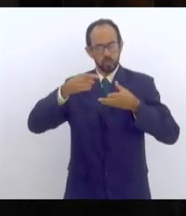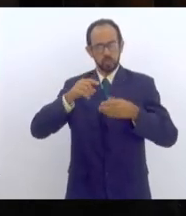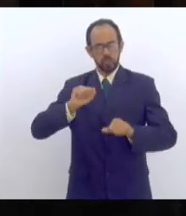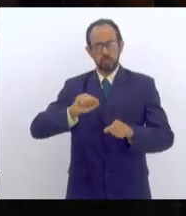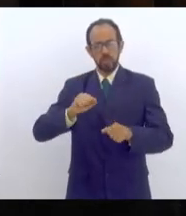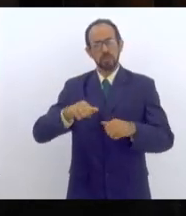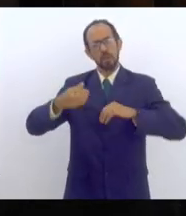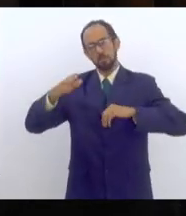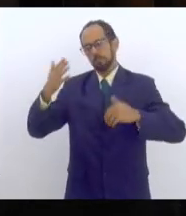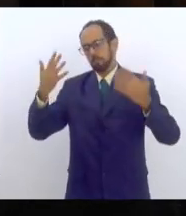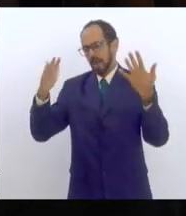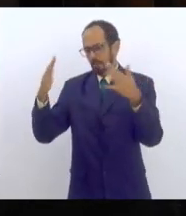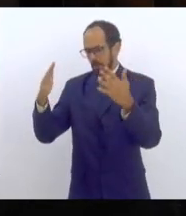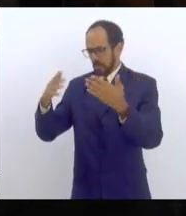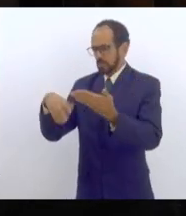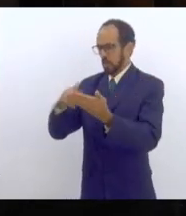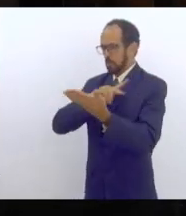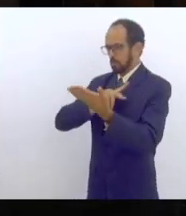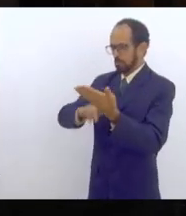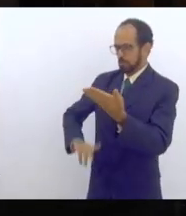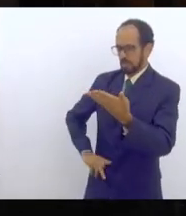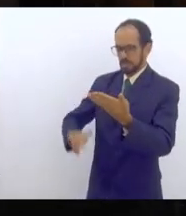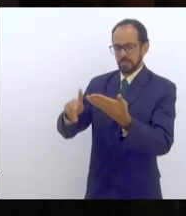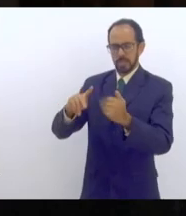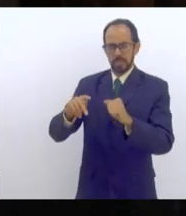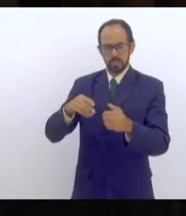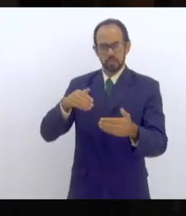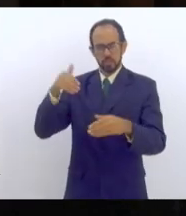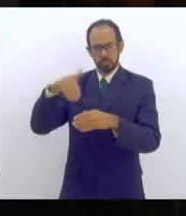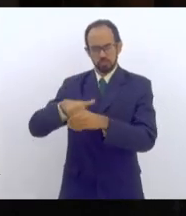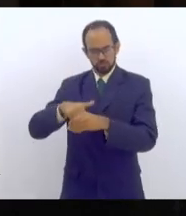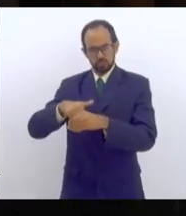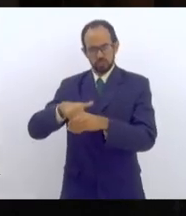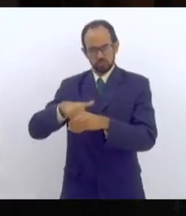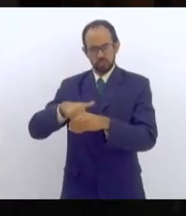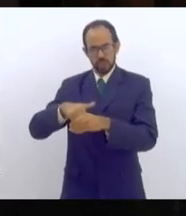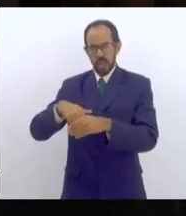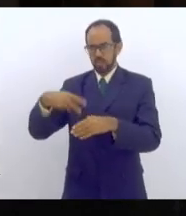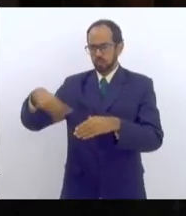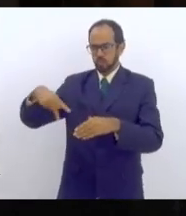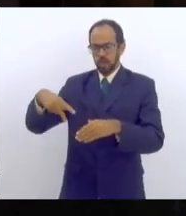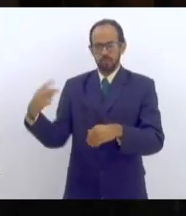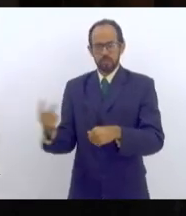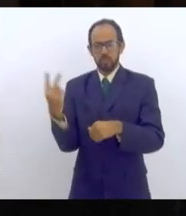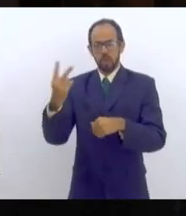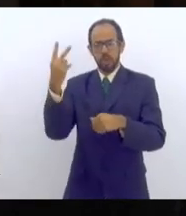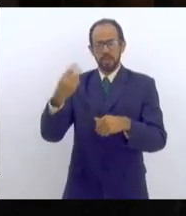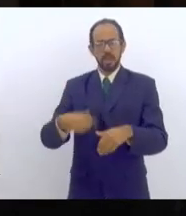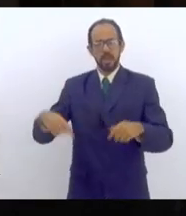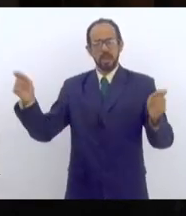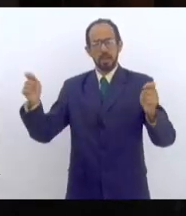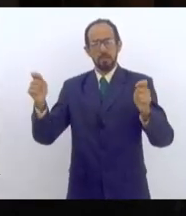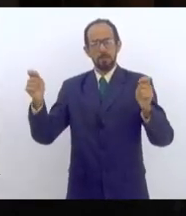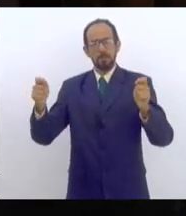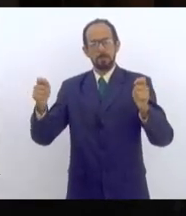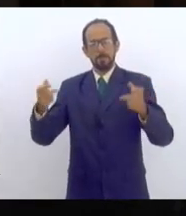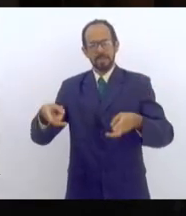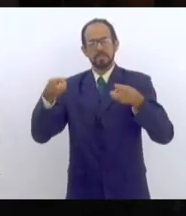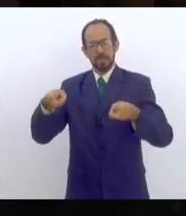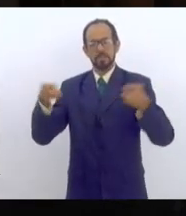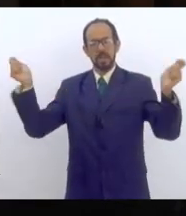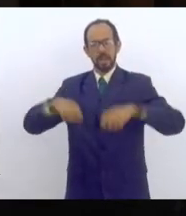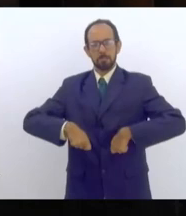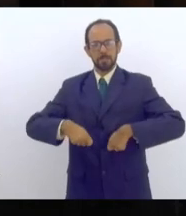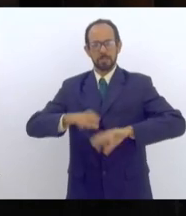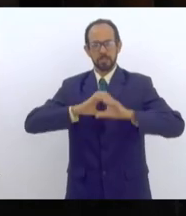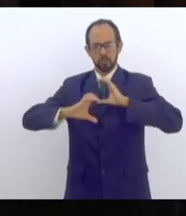amigo Barcelar. Sua expressiva vitória nessa última semana demonstrou a capacidade de diálogo que trouxe até